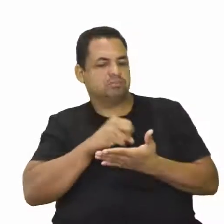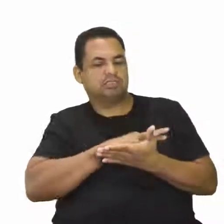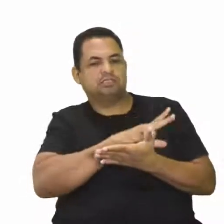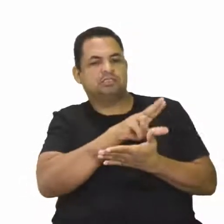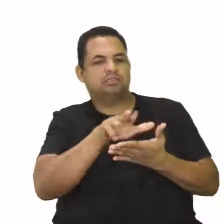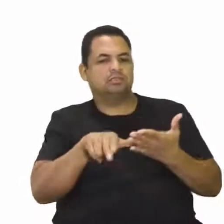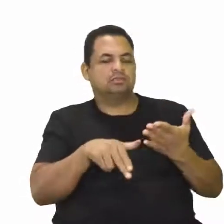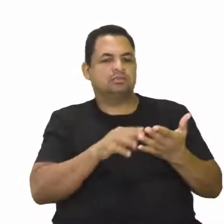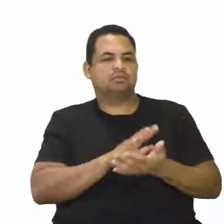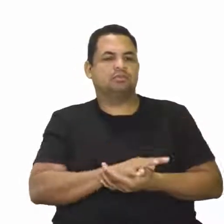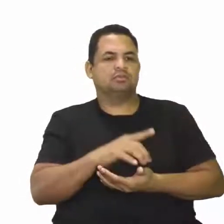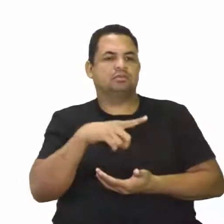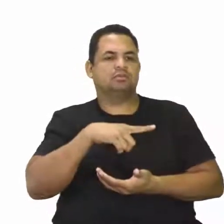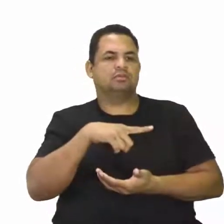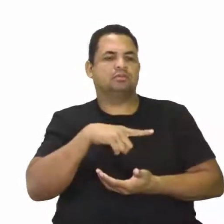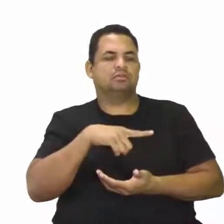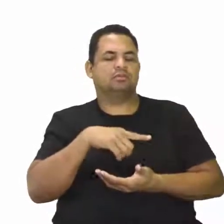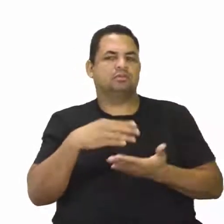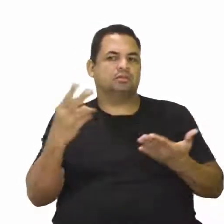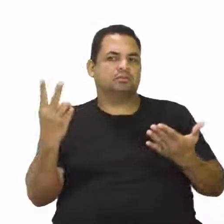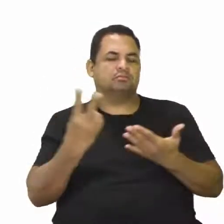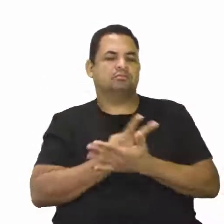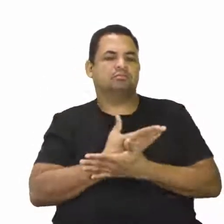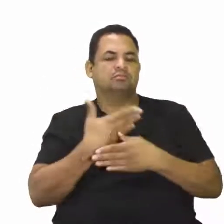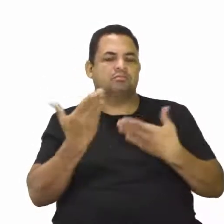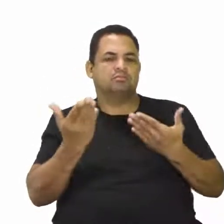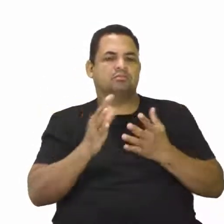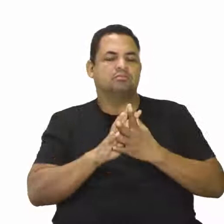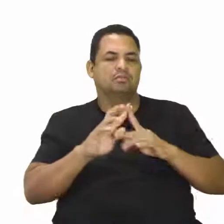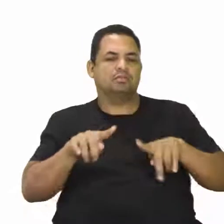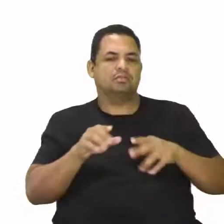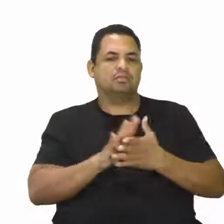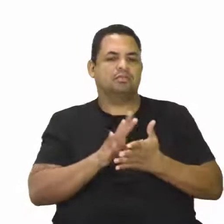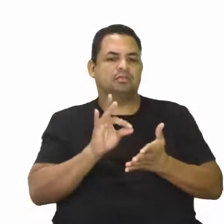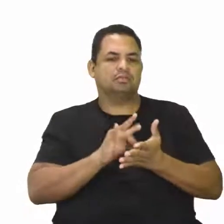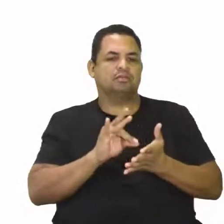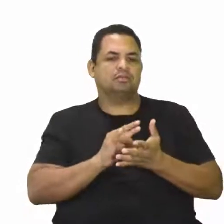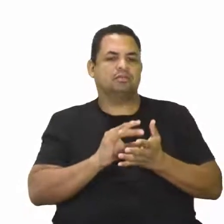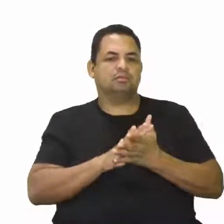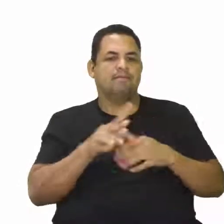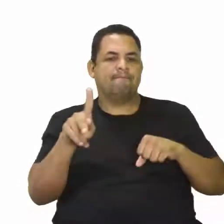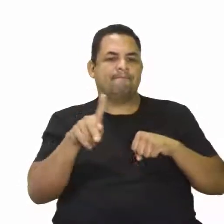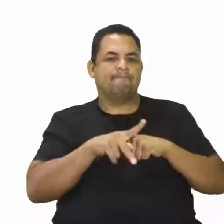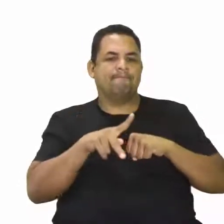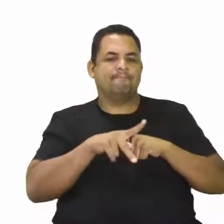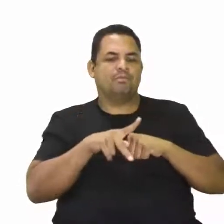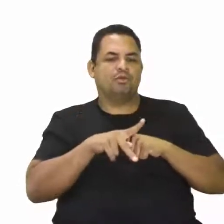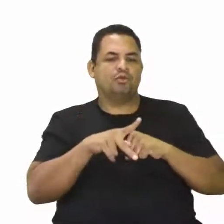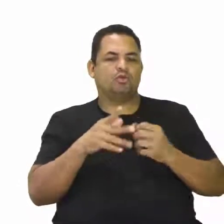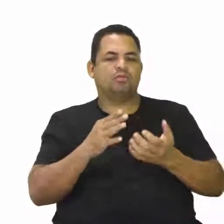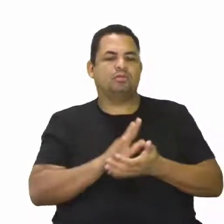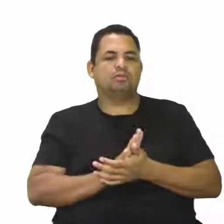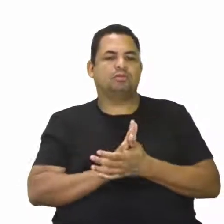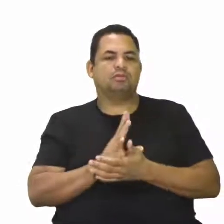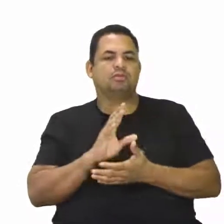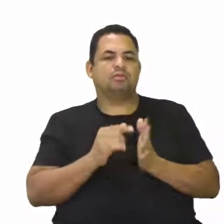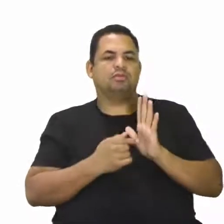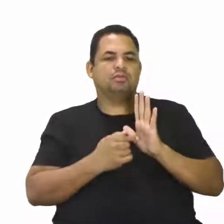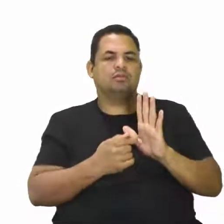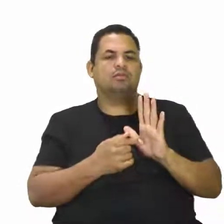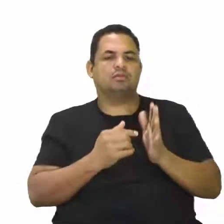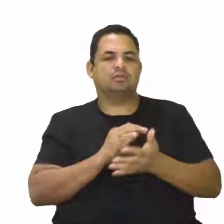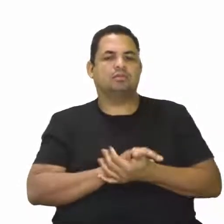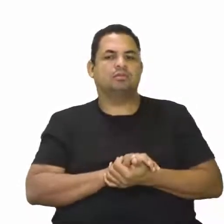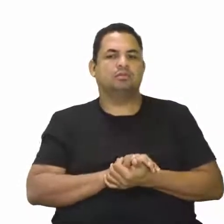né? Temos várias situações aí, mas na verdade eles são pronomes demonstrativos, que são aqueles... Que